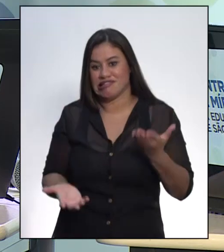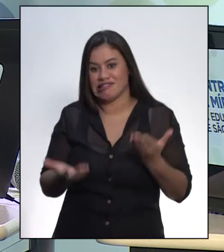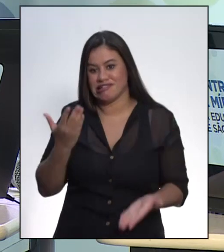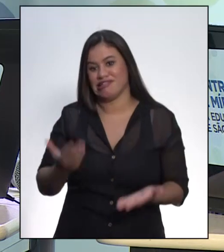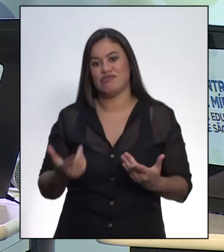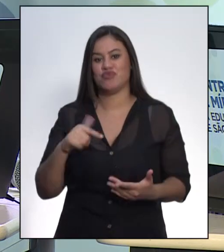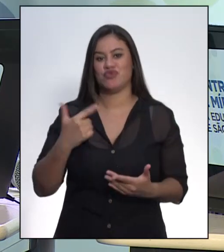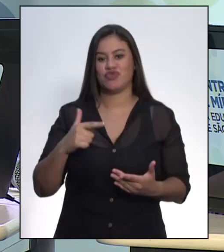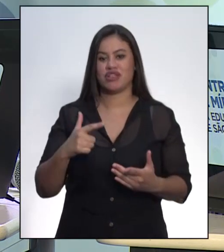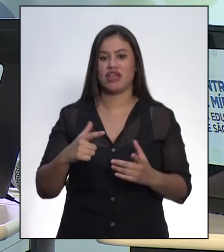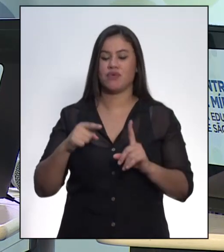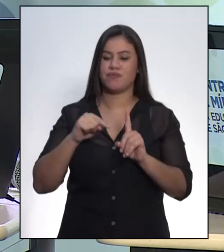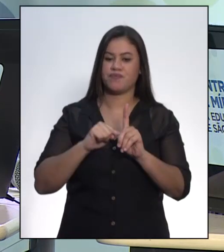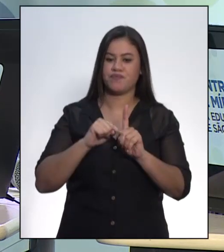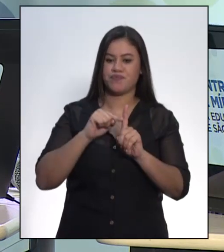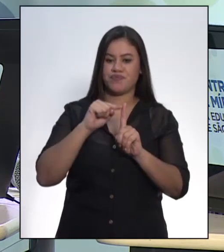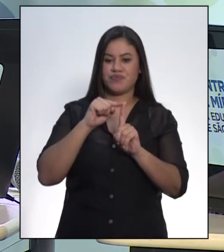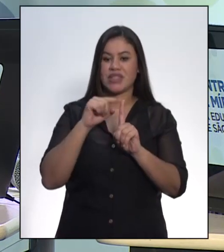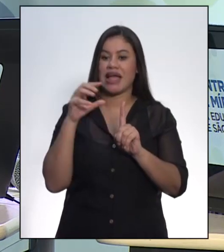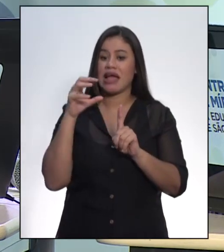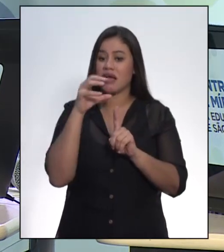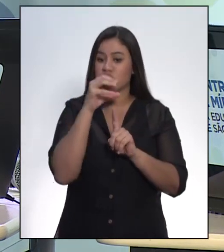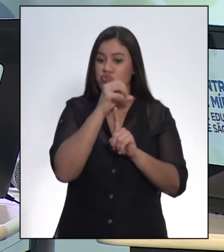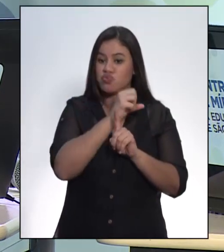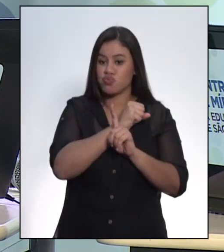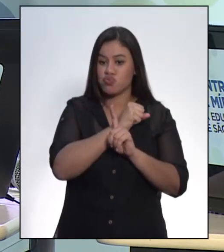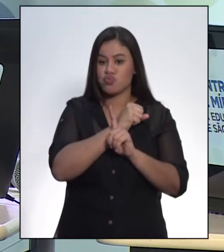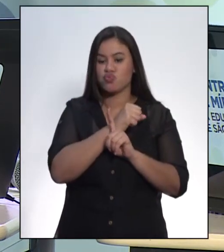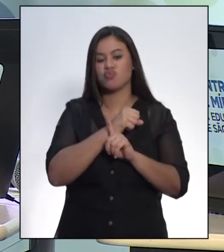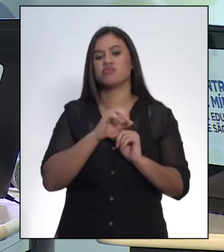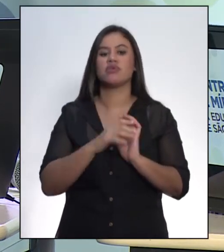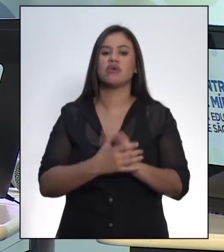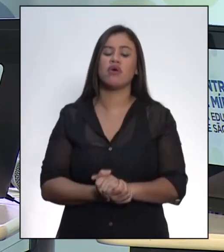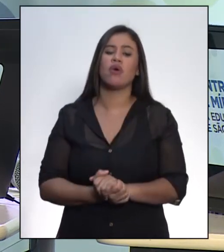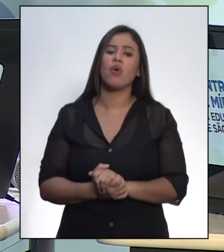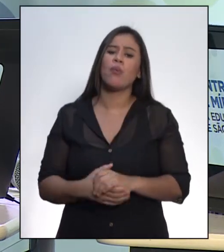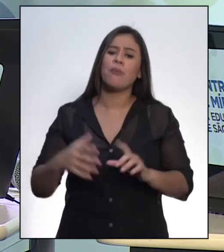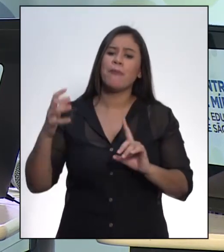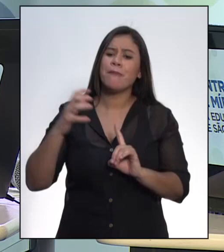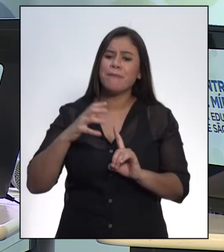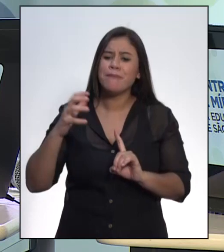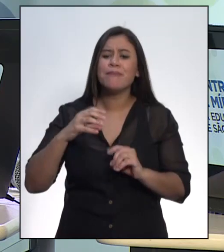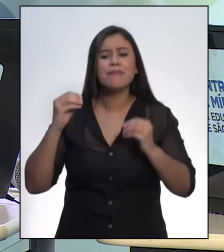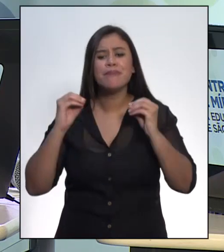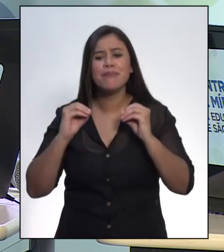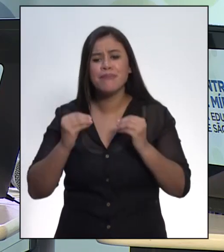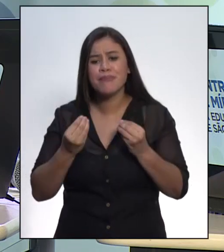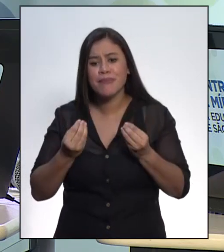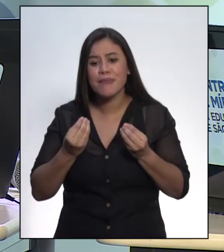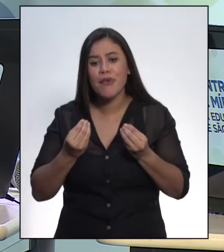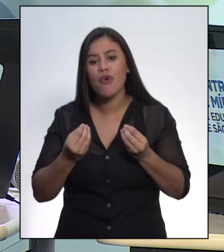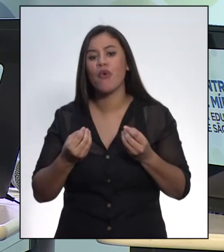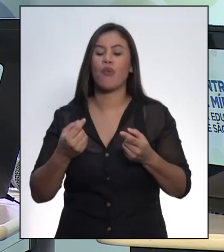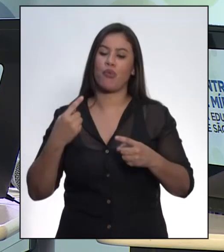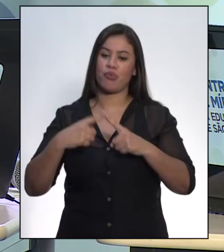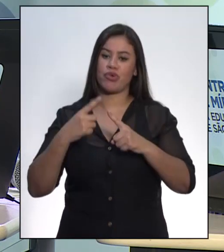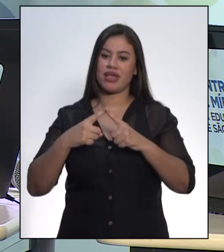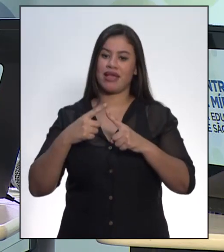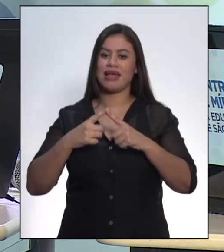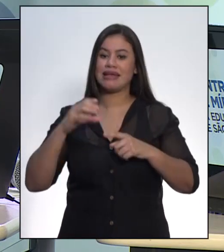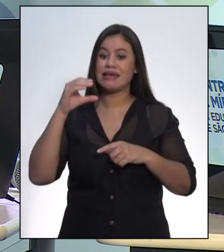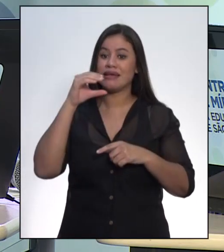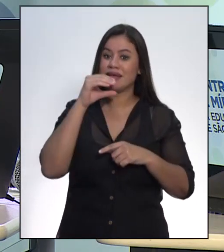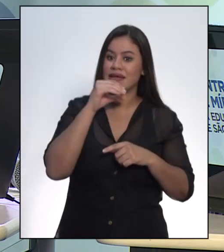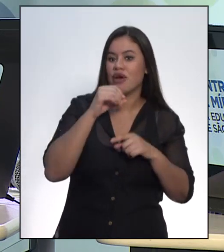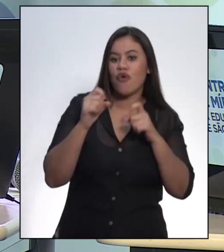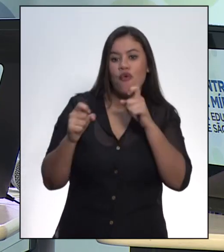químico, que é a temperatura, o calor. Isso perturba, porque a gente não viu lá que a temperatura ela mexe na velocidade